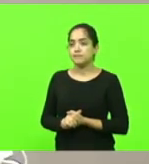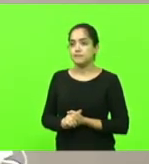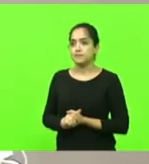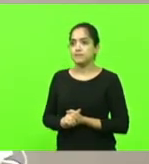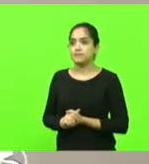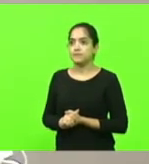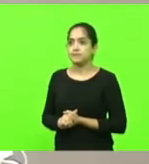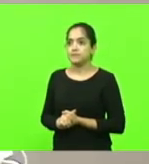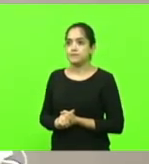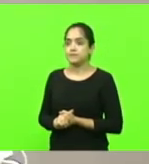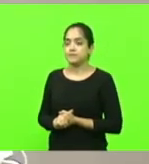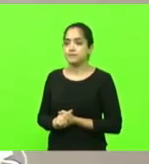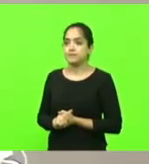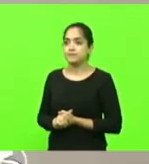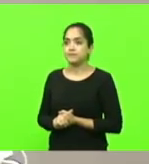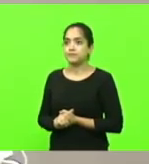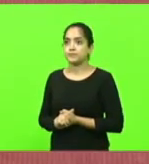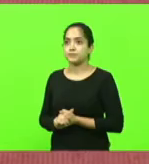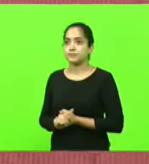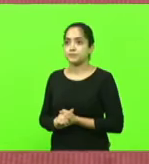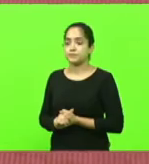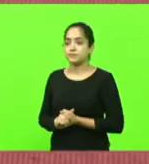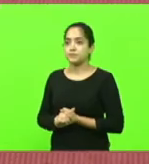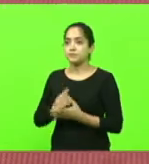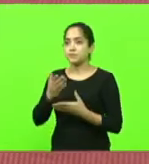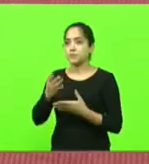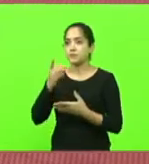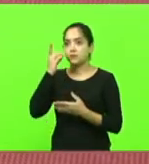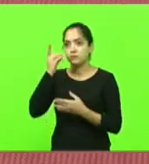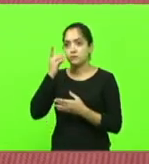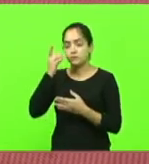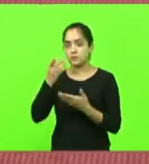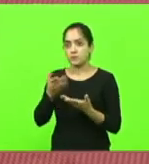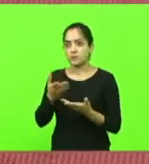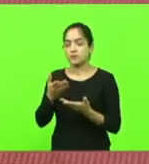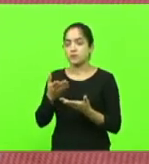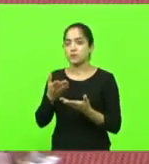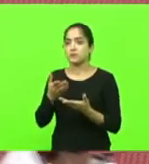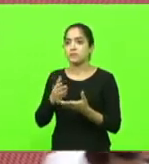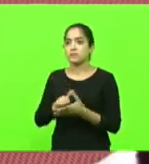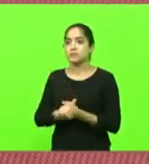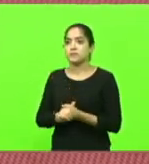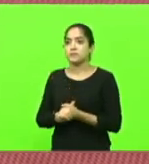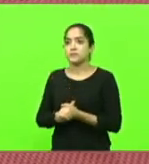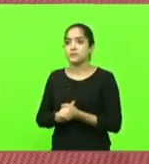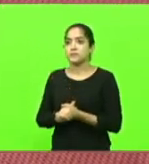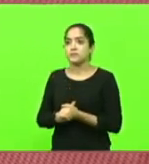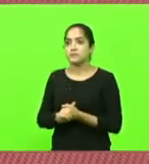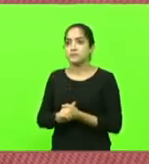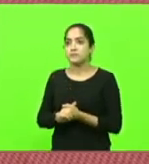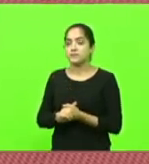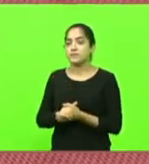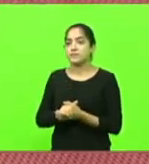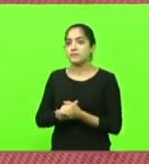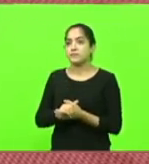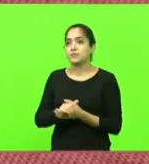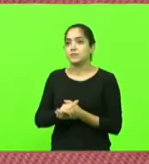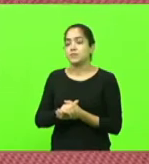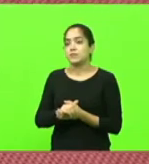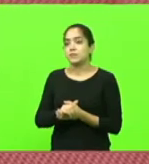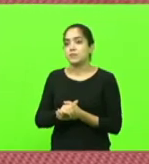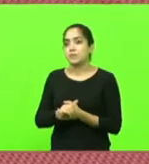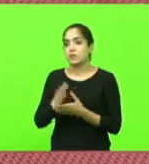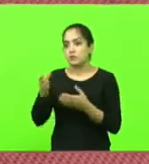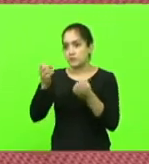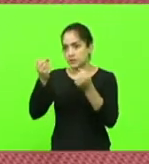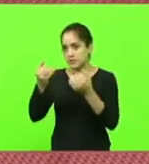está levantando aí, porque depois eu perdi o fio da meada, mas é que seria o SPB de antigamente?